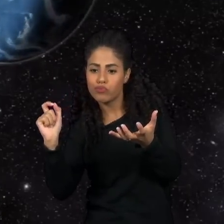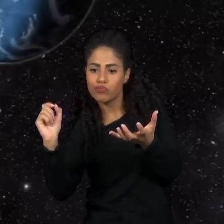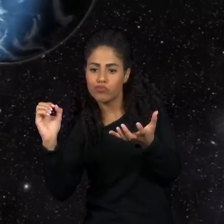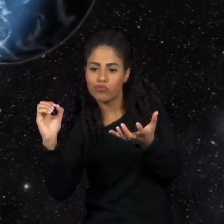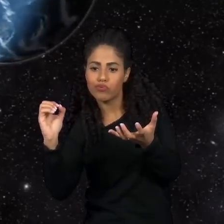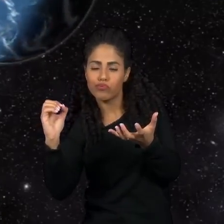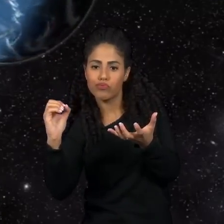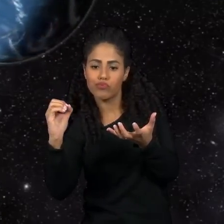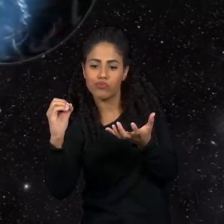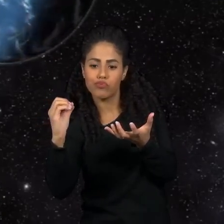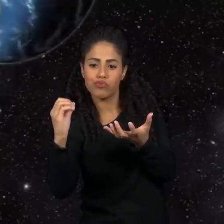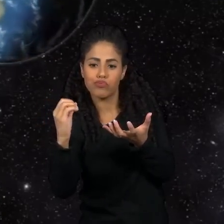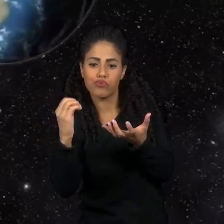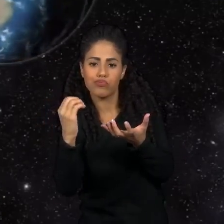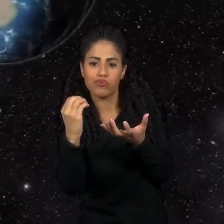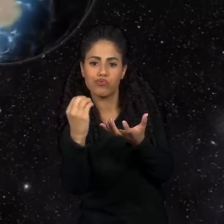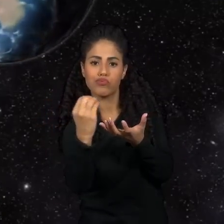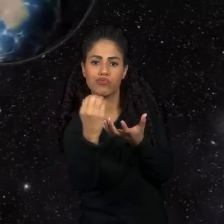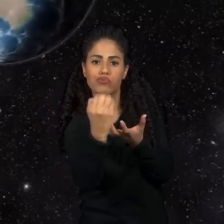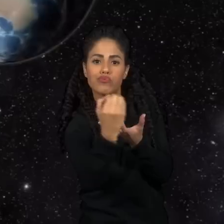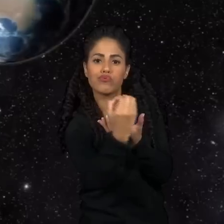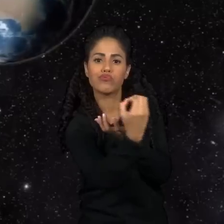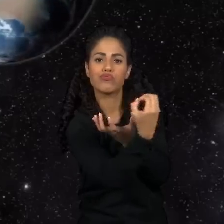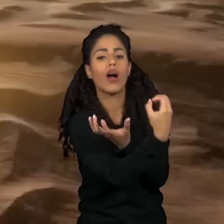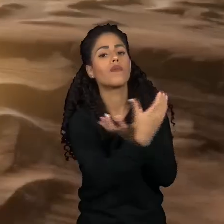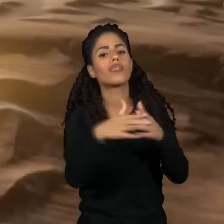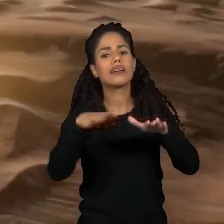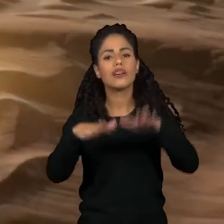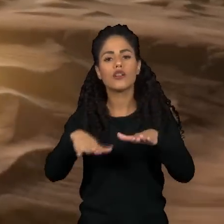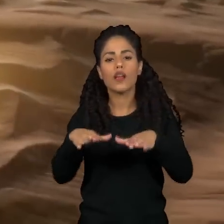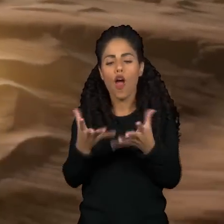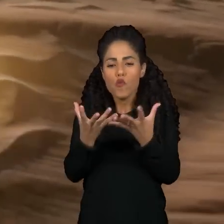chuvas, consolidando o clima seco.